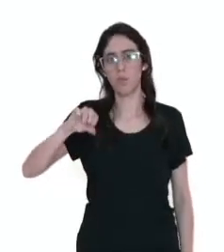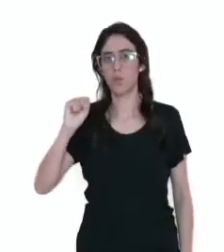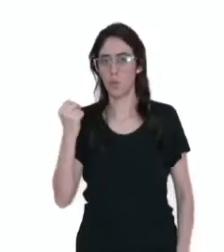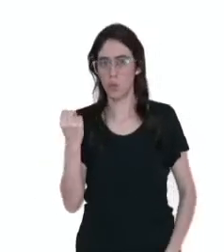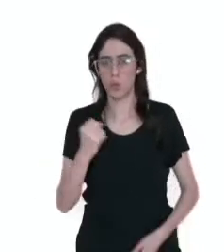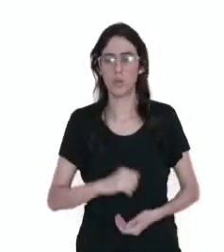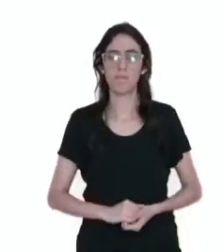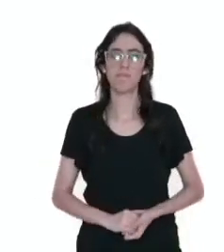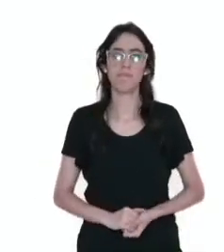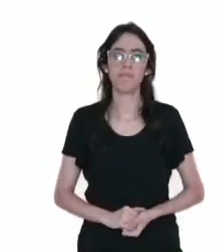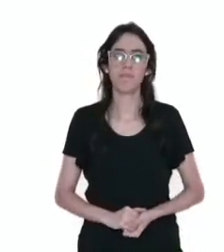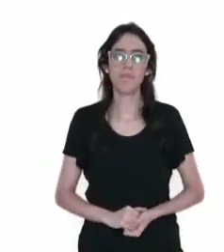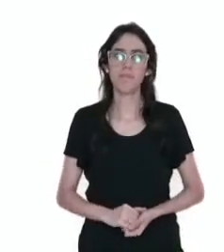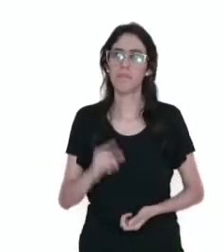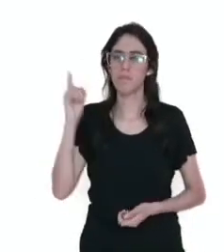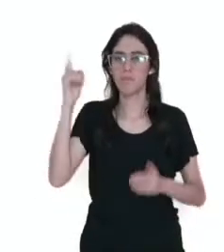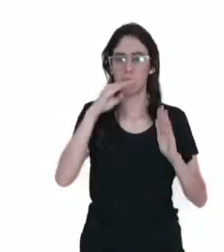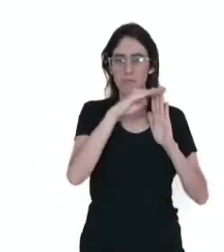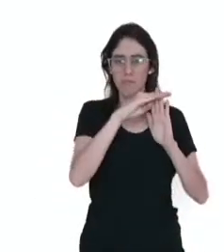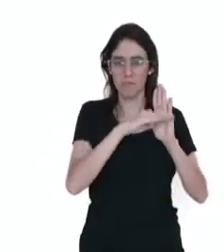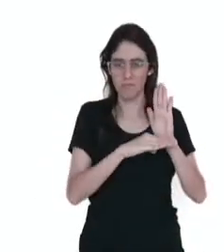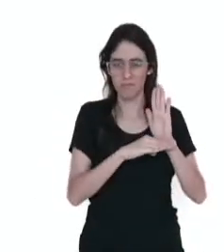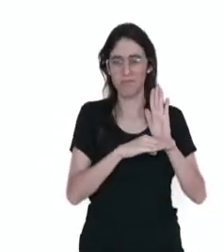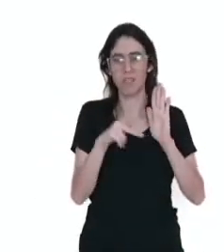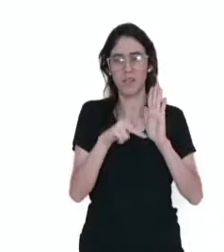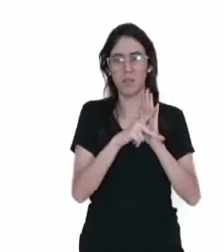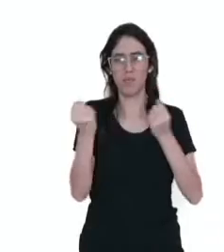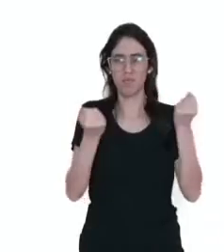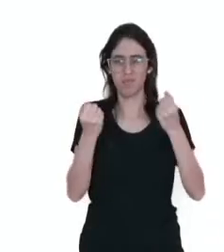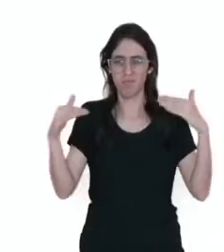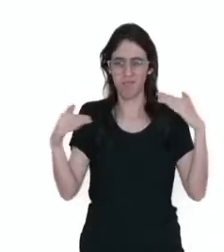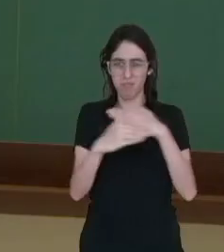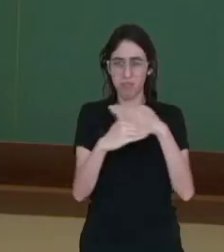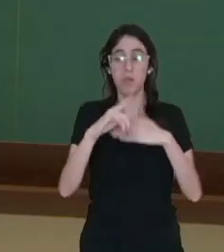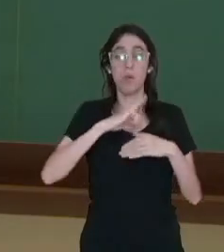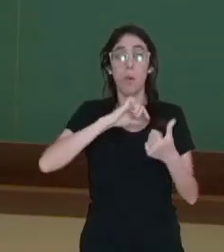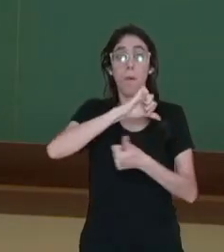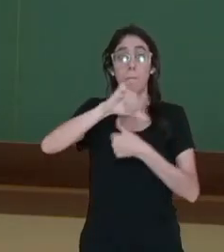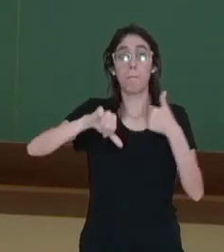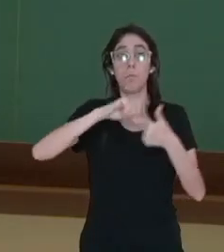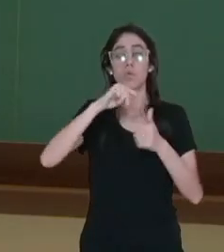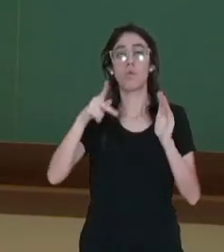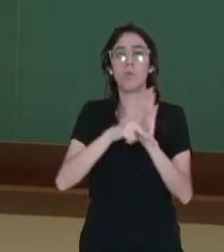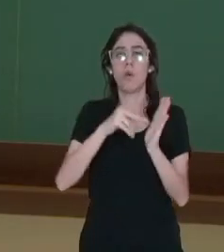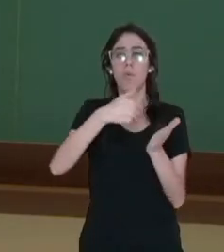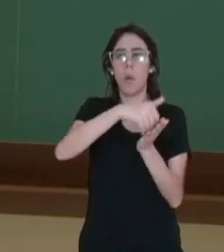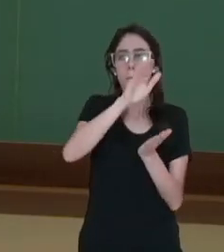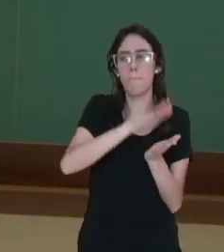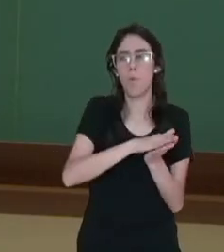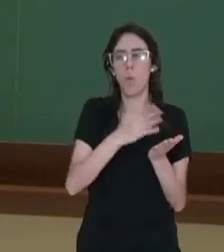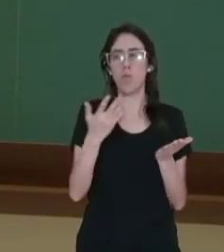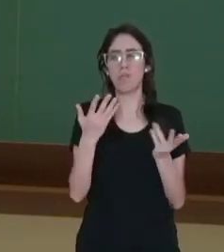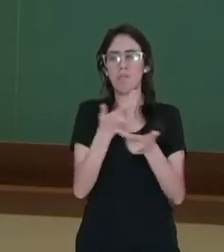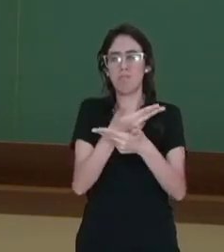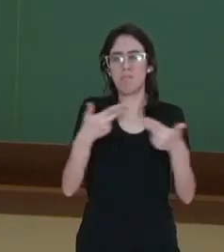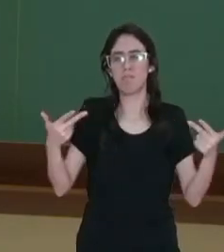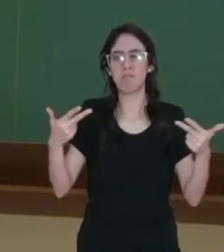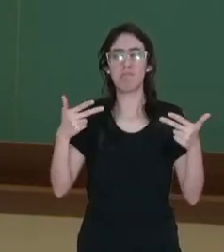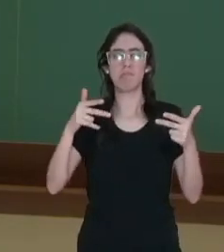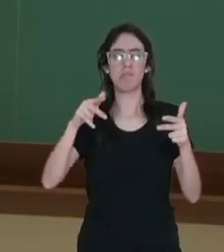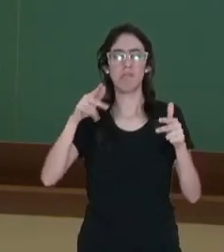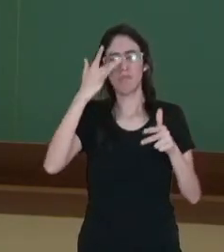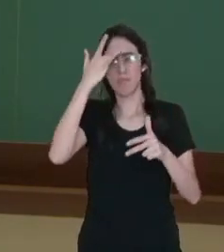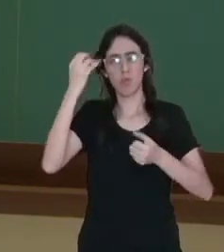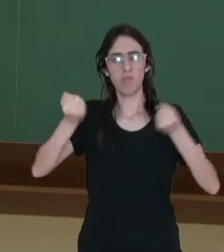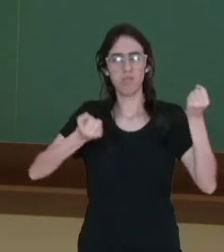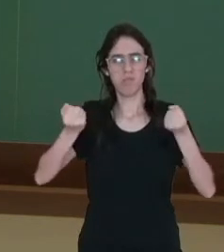1998. O Código de Trânsito Brasileiro modernizou as normas de conduta, infração e penalidades, as punições,